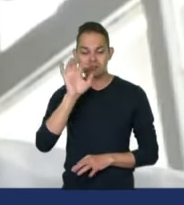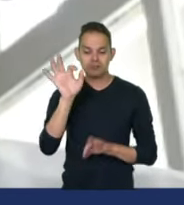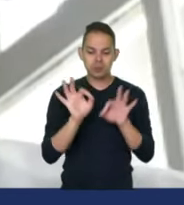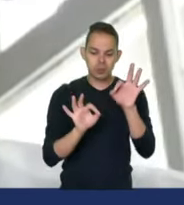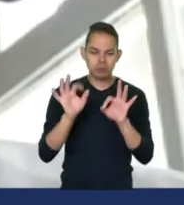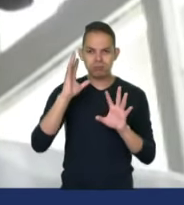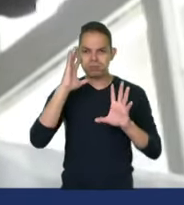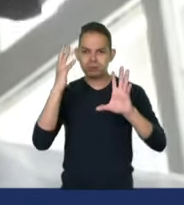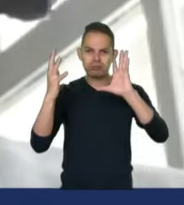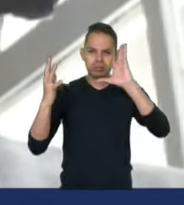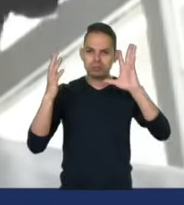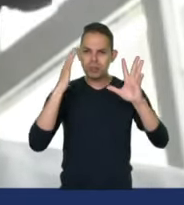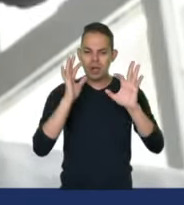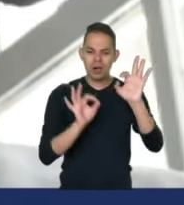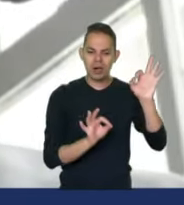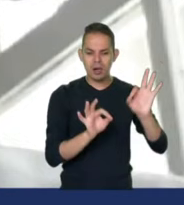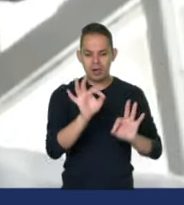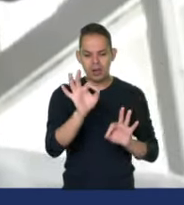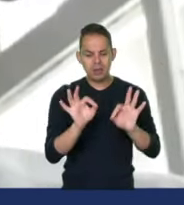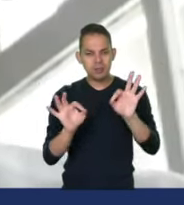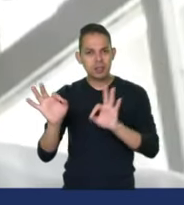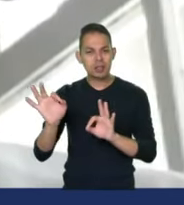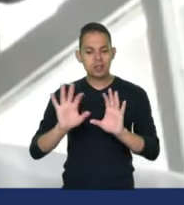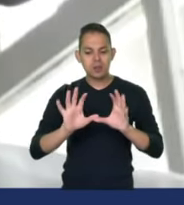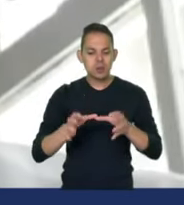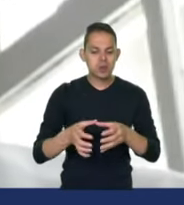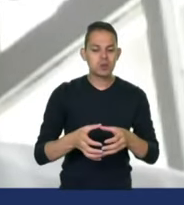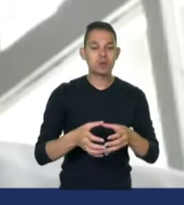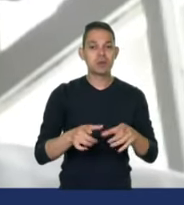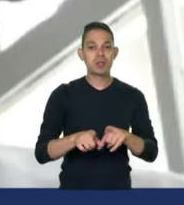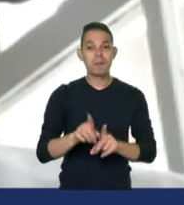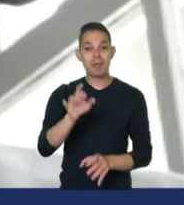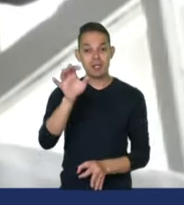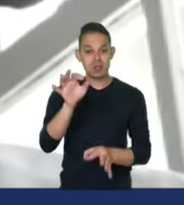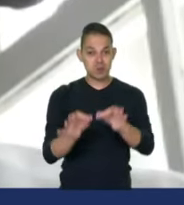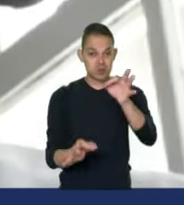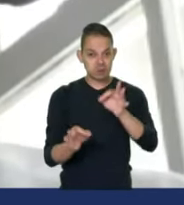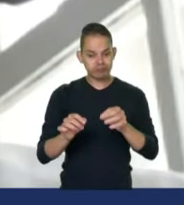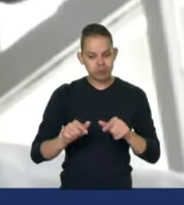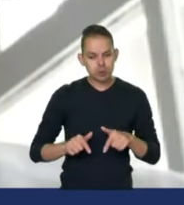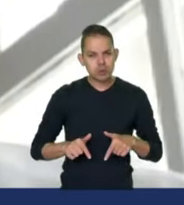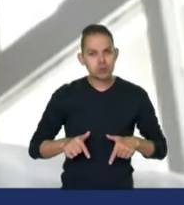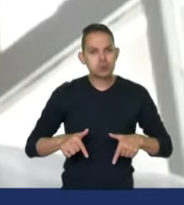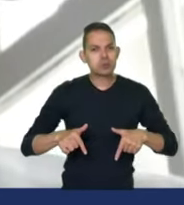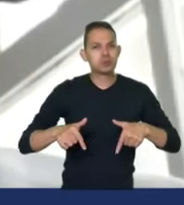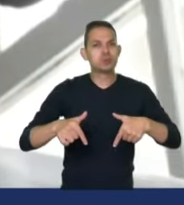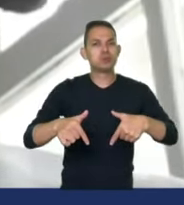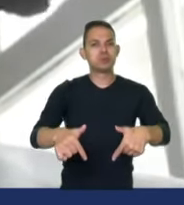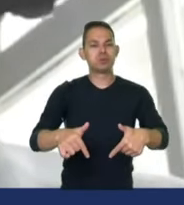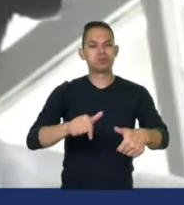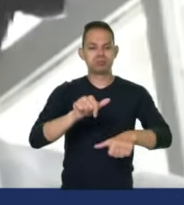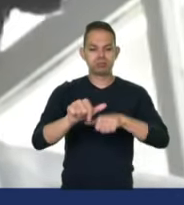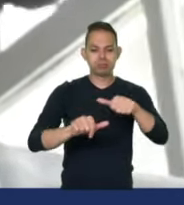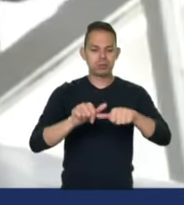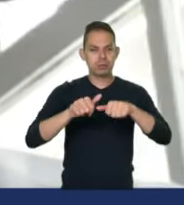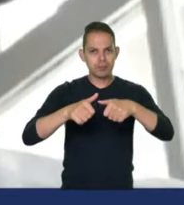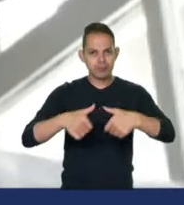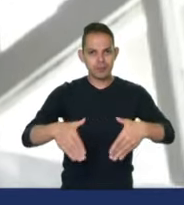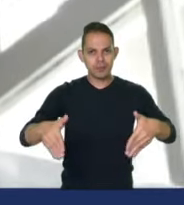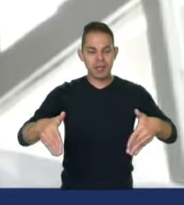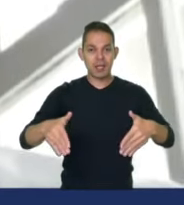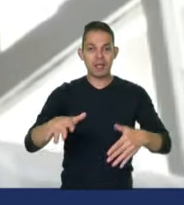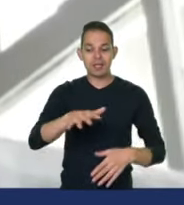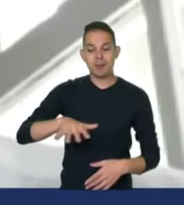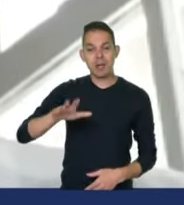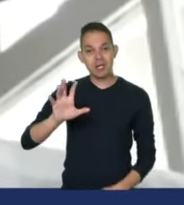soluções planejadas, coletivas e justas para enfrentamento desses processos de transformações no paradigma